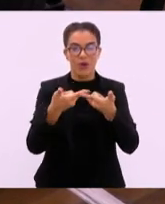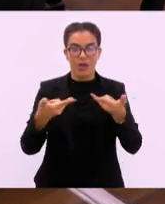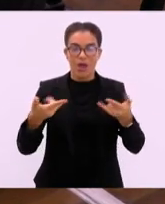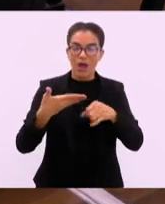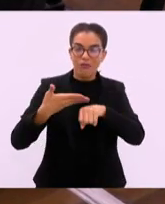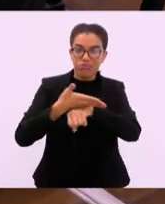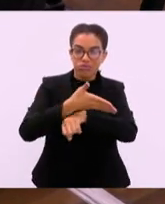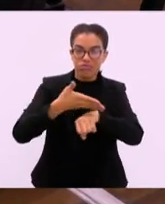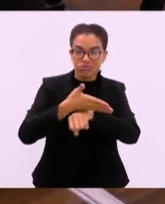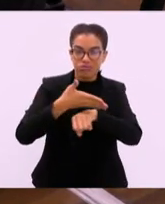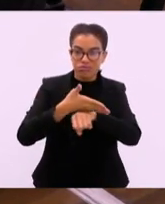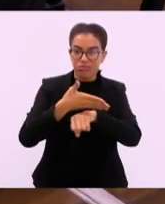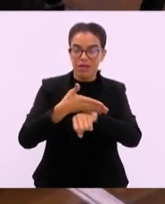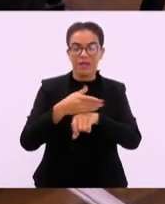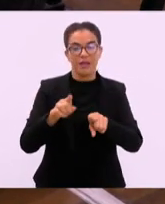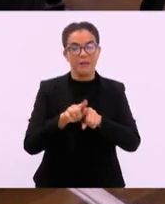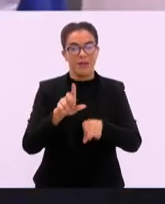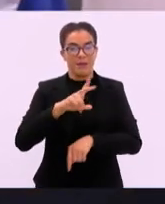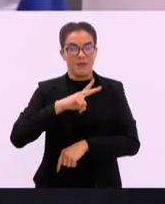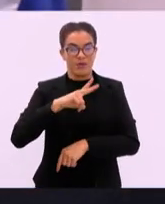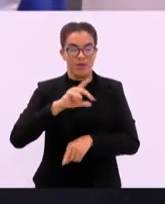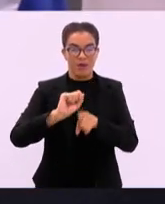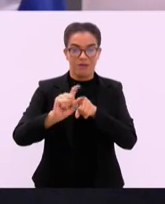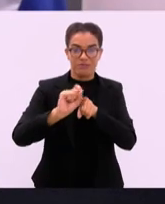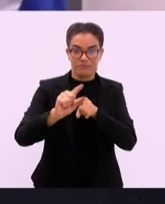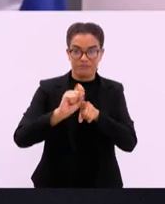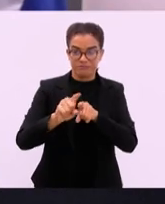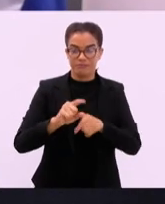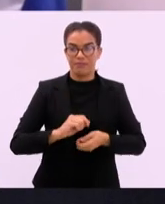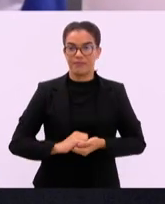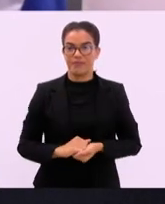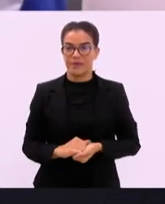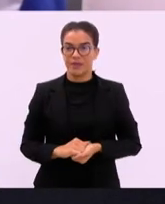universidades públicas e privadas.